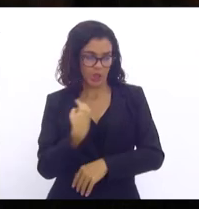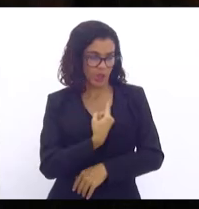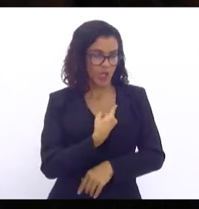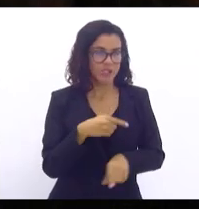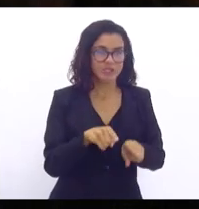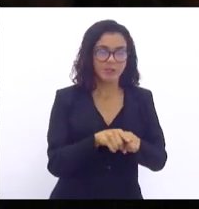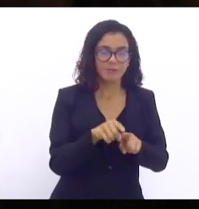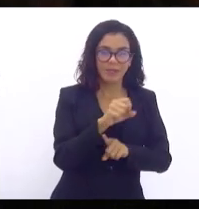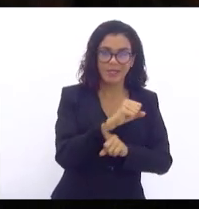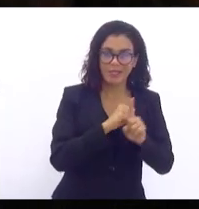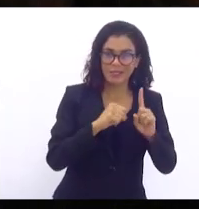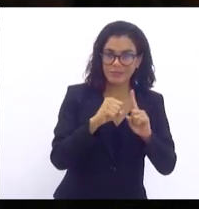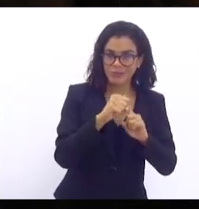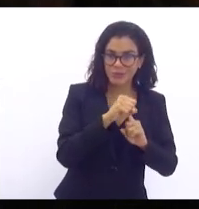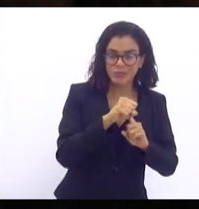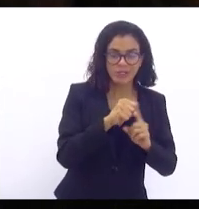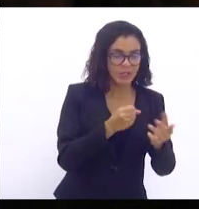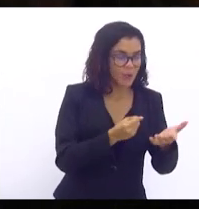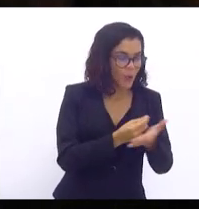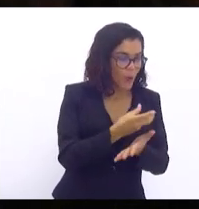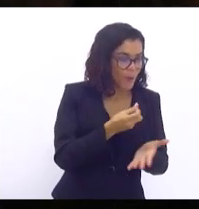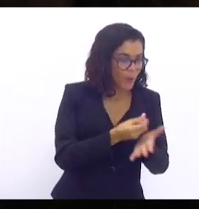a sociedade de consumo,